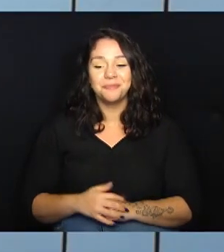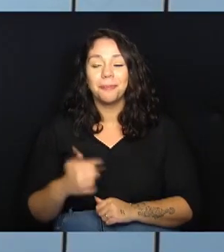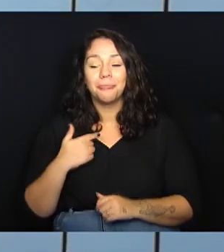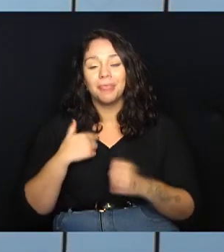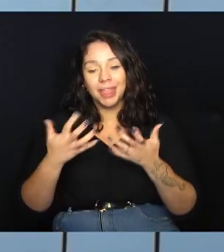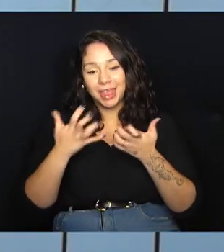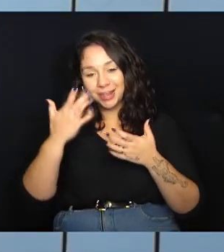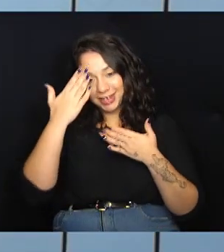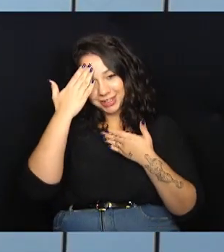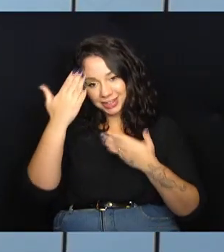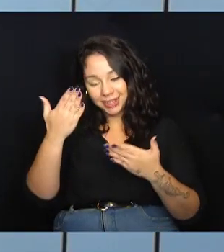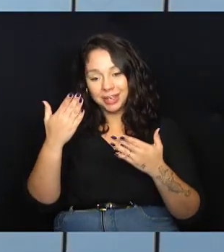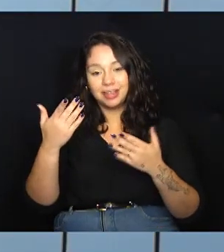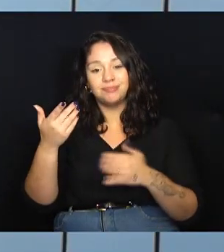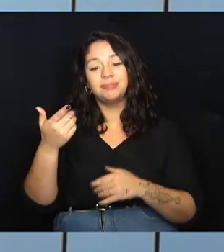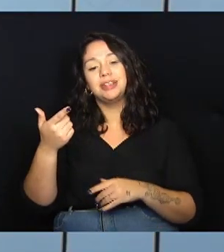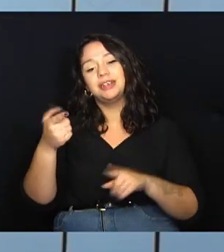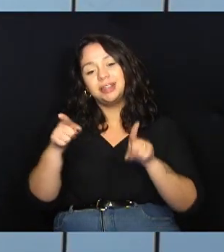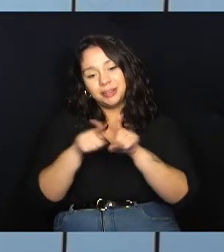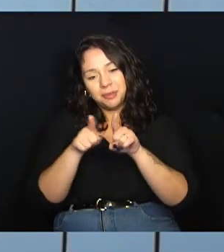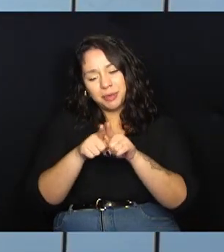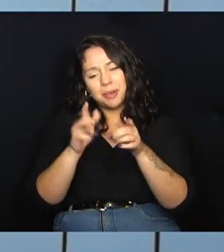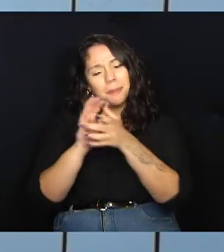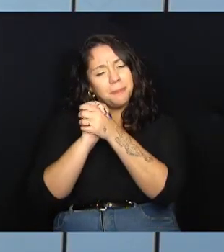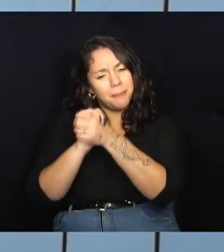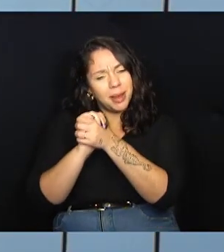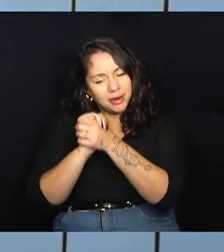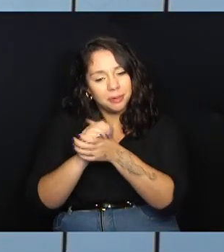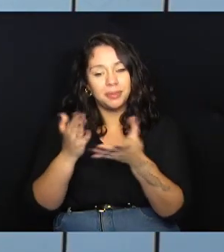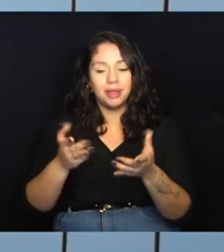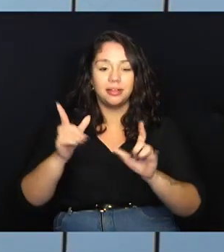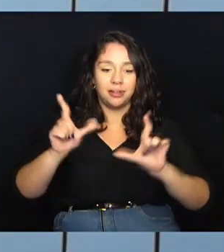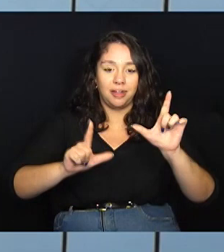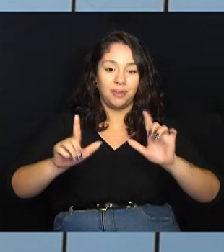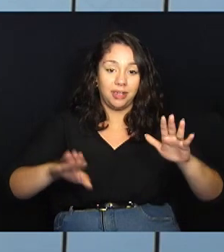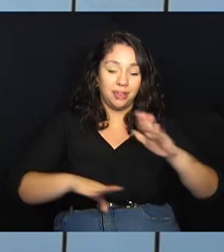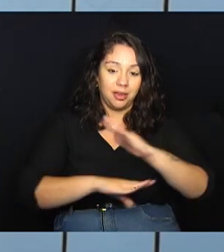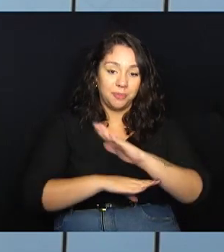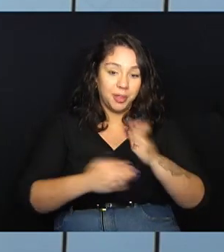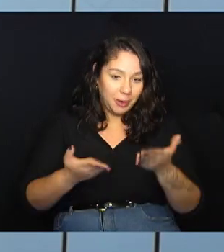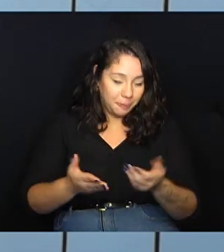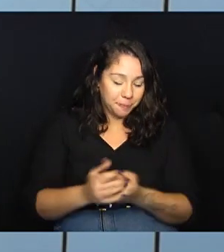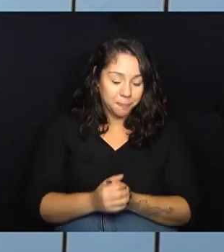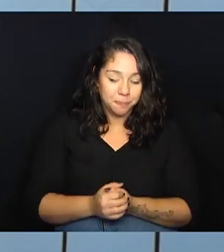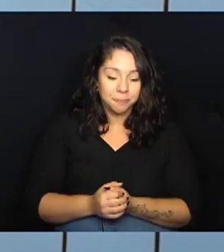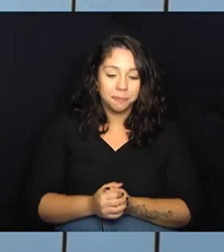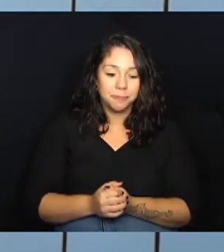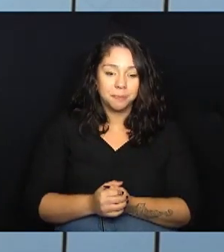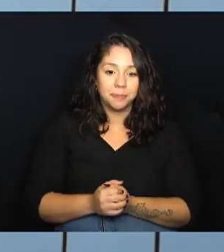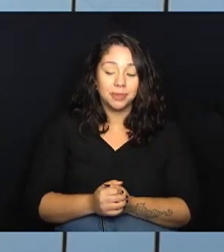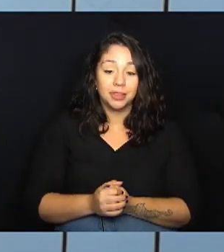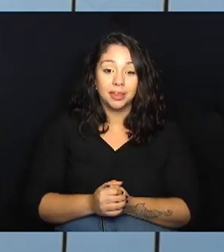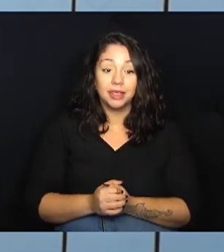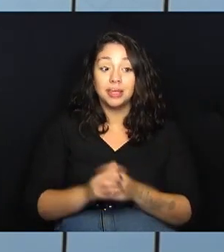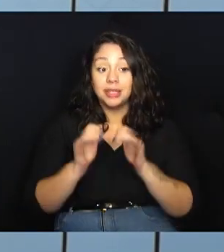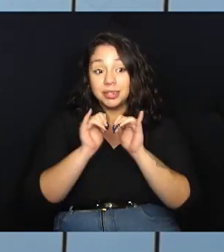uma vez, parabenizar a TV Câmara por essa questão de ordem, né? E dizer que as famílias